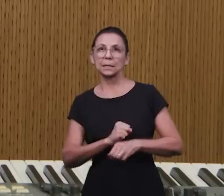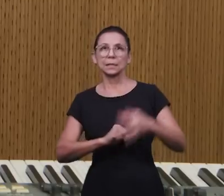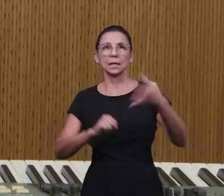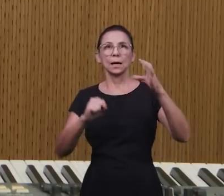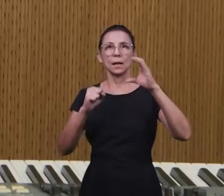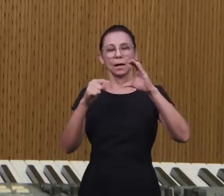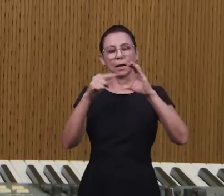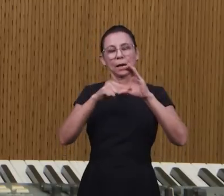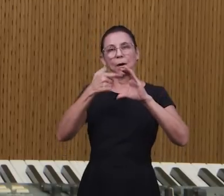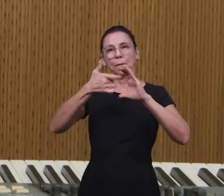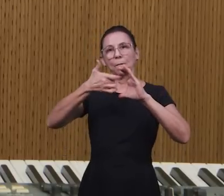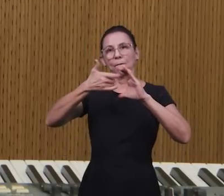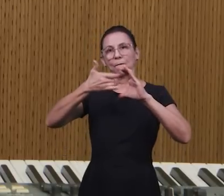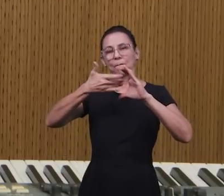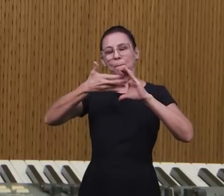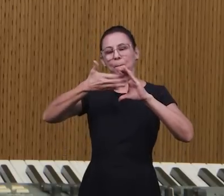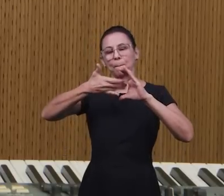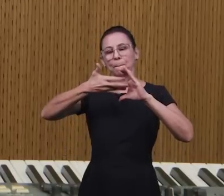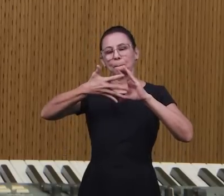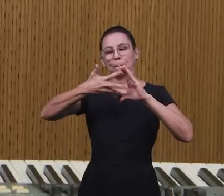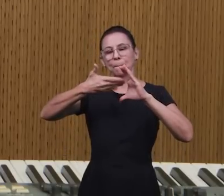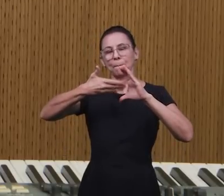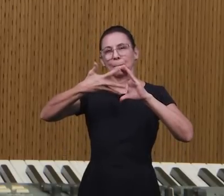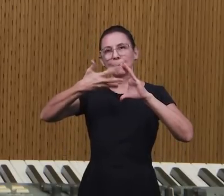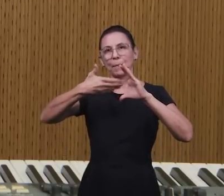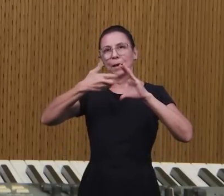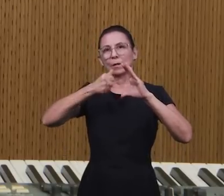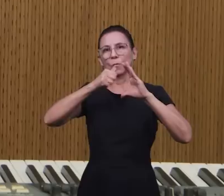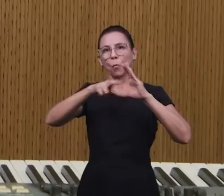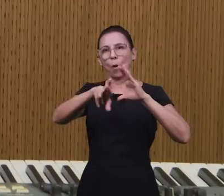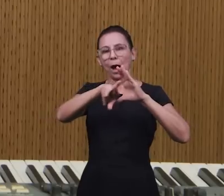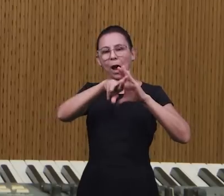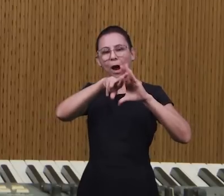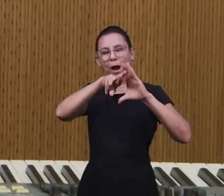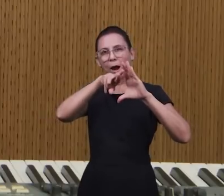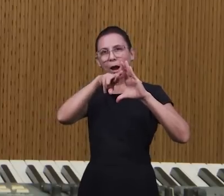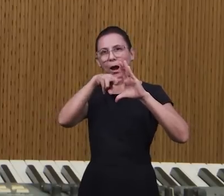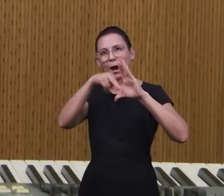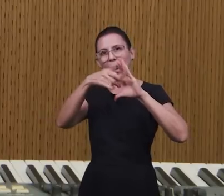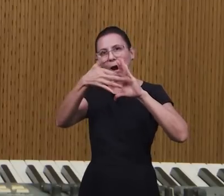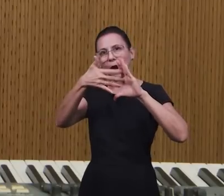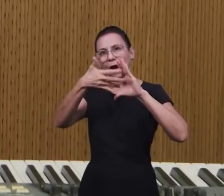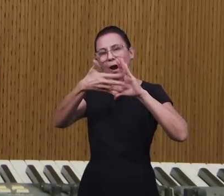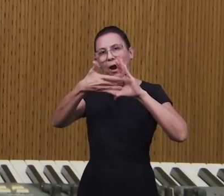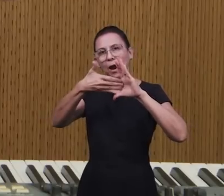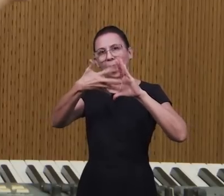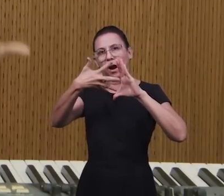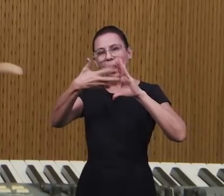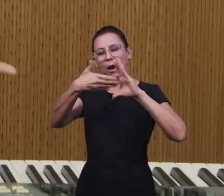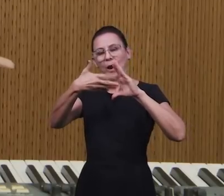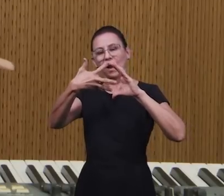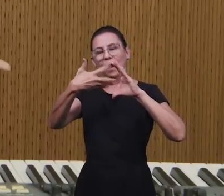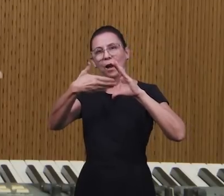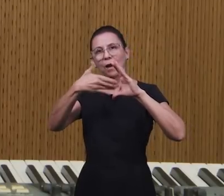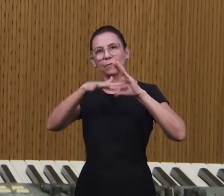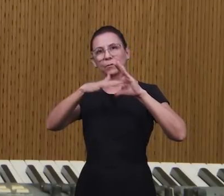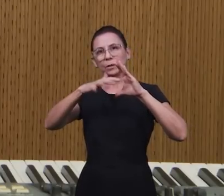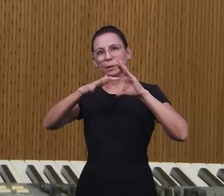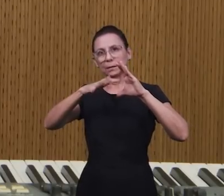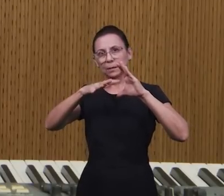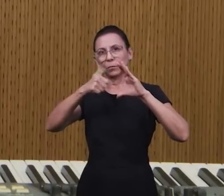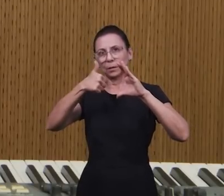vocal vibrando, ou seja, o ar em contato com as pregas, produzindo vibração, gerando vibração,